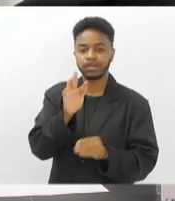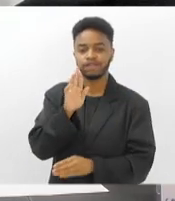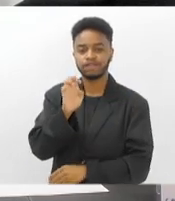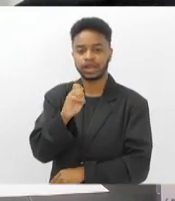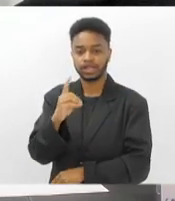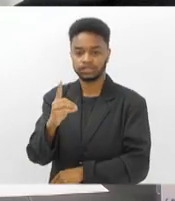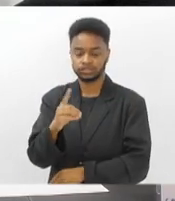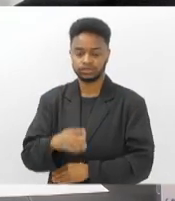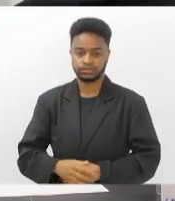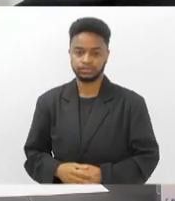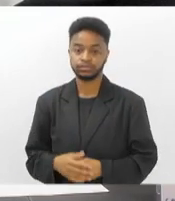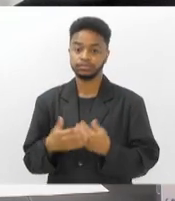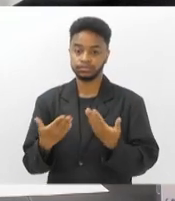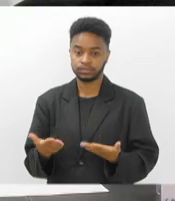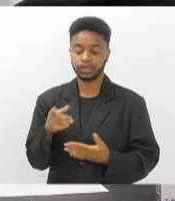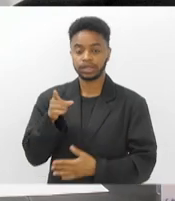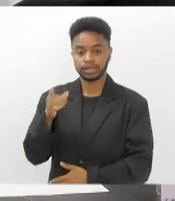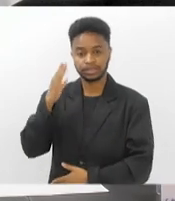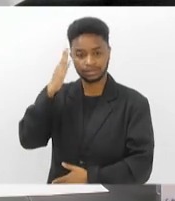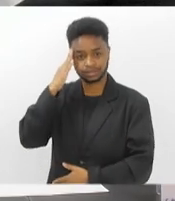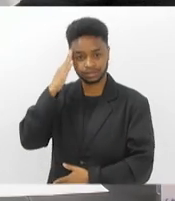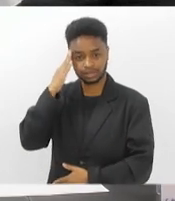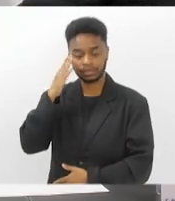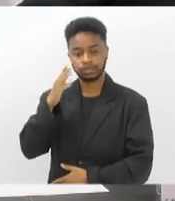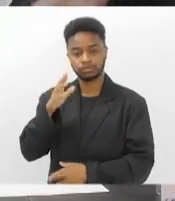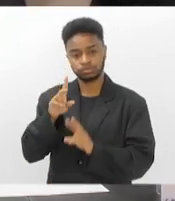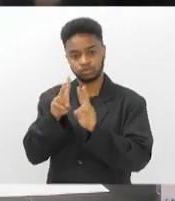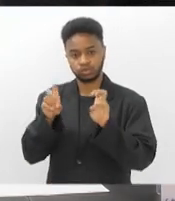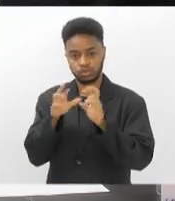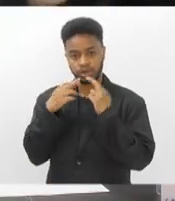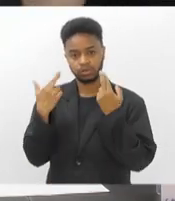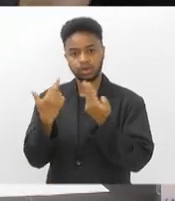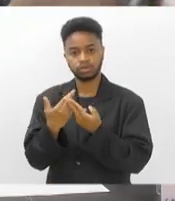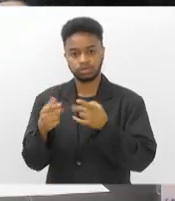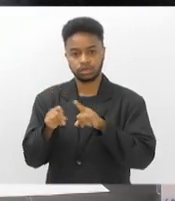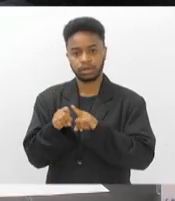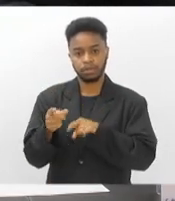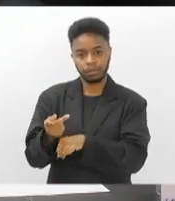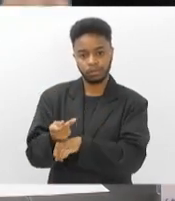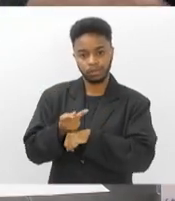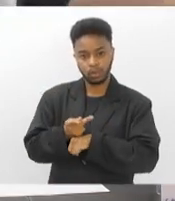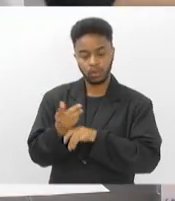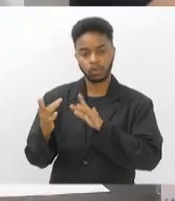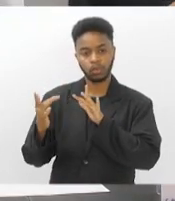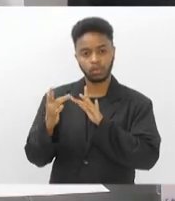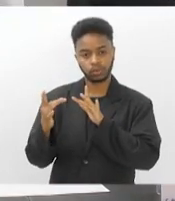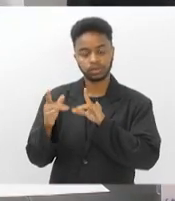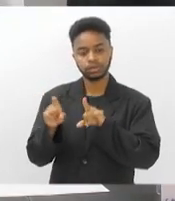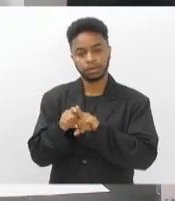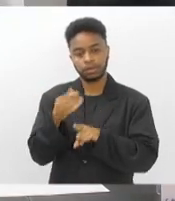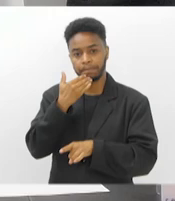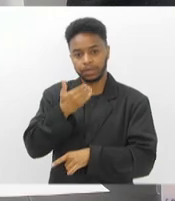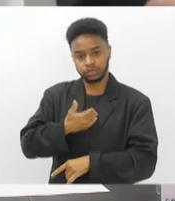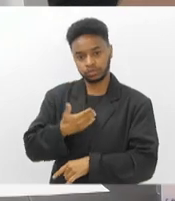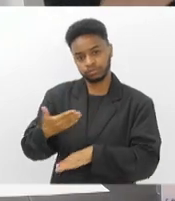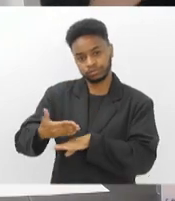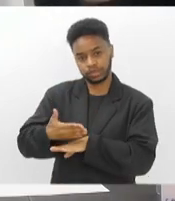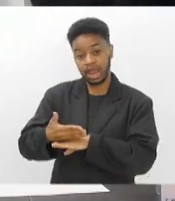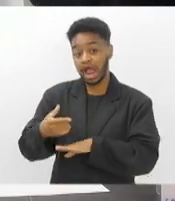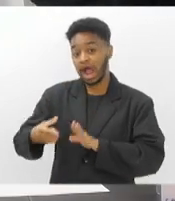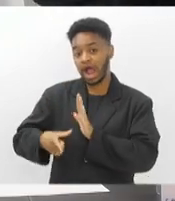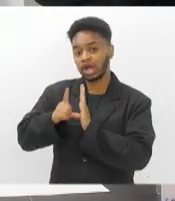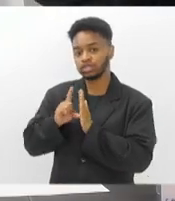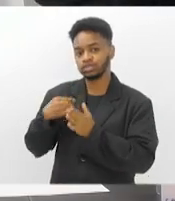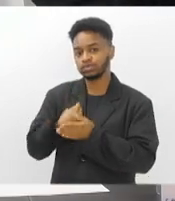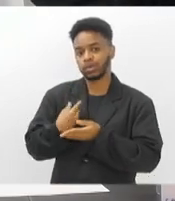abrange sabendo da da reunião Fez contato e pediu para estar presente antes mesmo de receber o